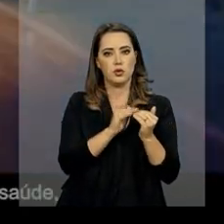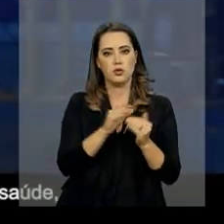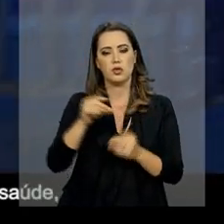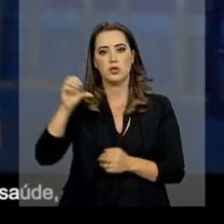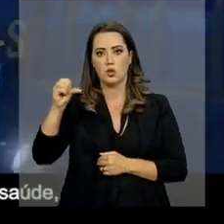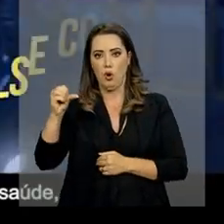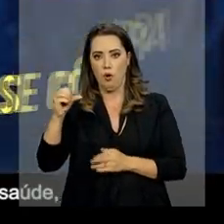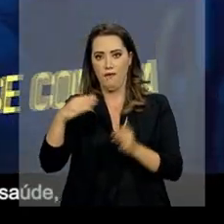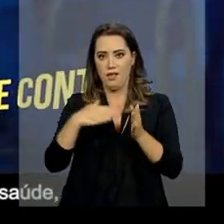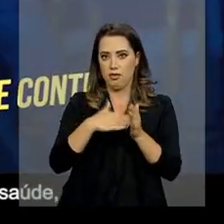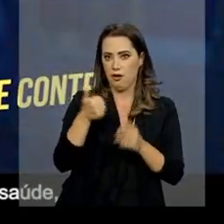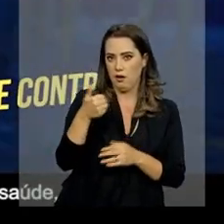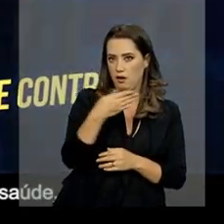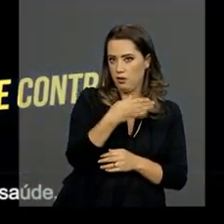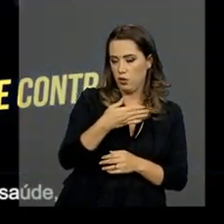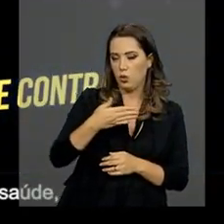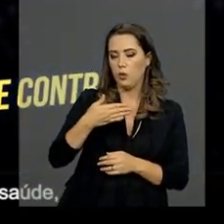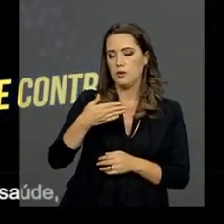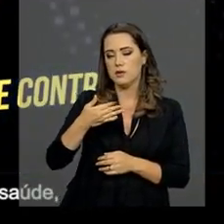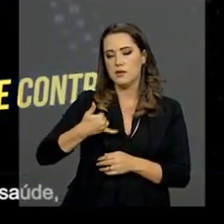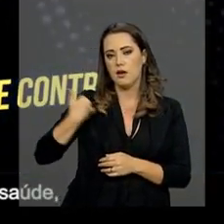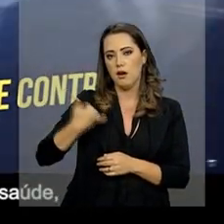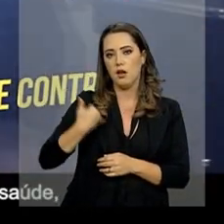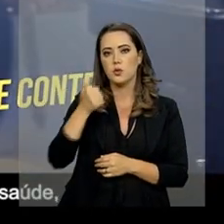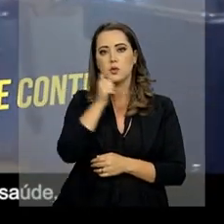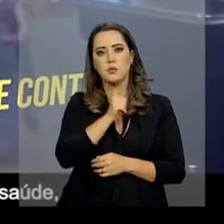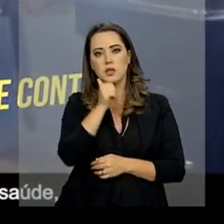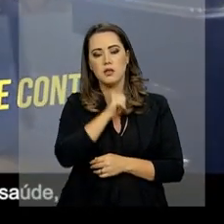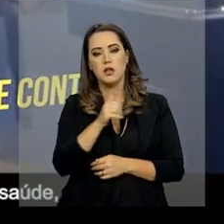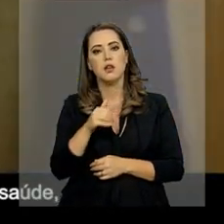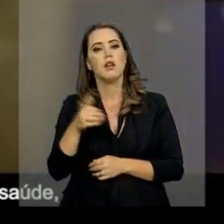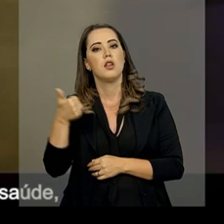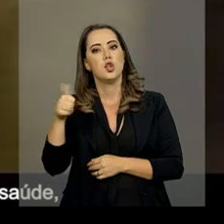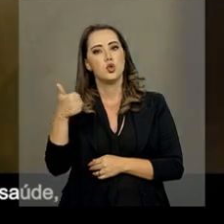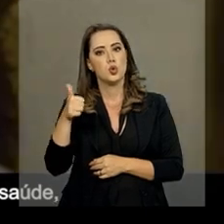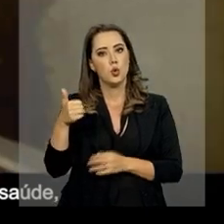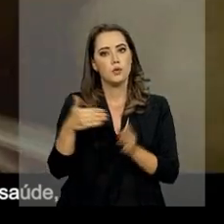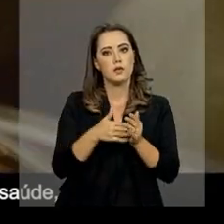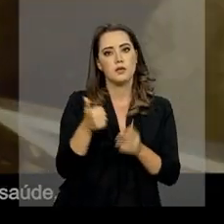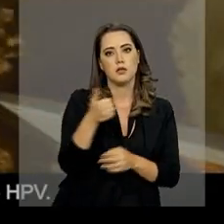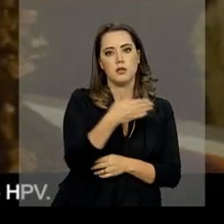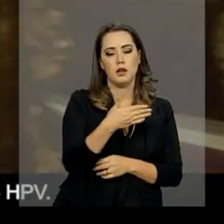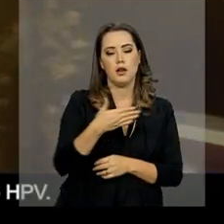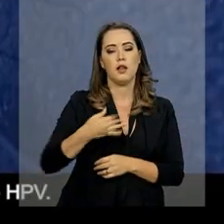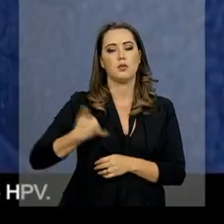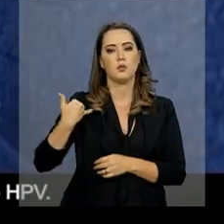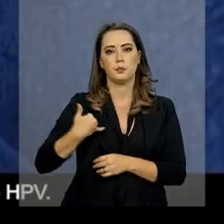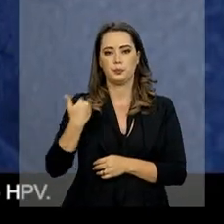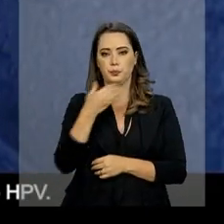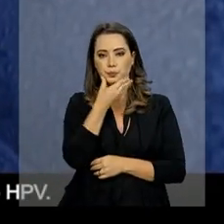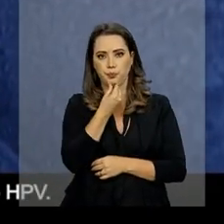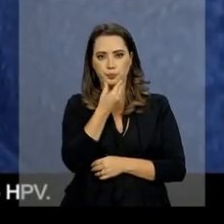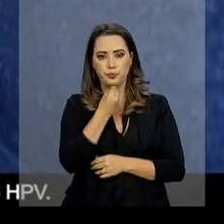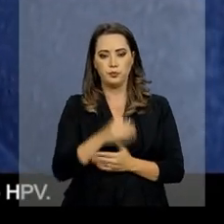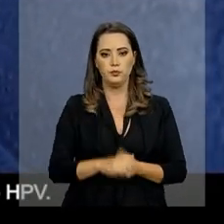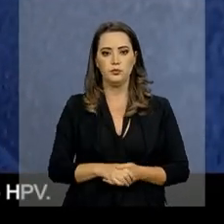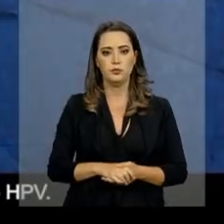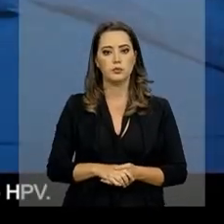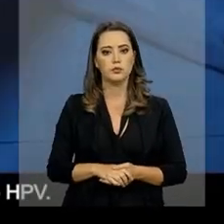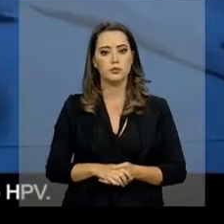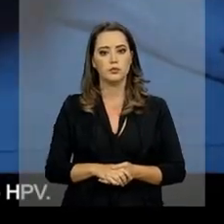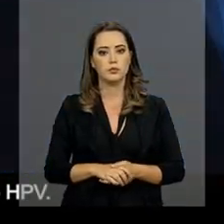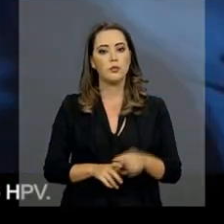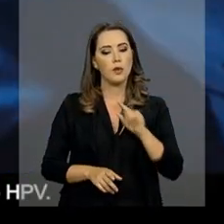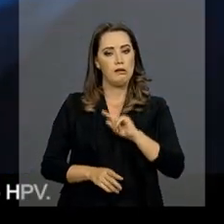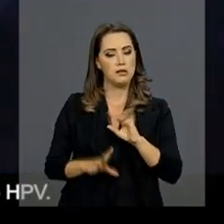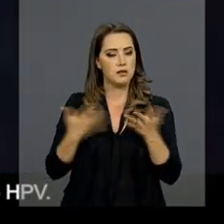meninas de 9 a 14 anos e meninas de 11 a 14 anos o último levar a caderneta de vacinação tomar